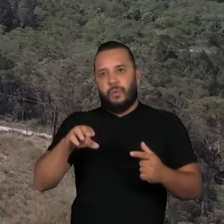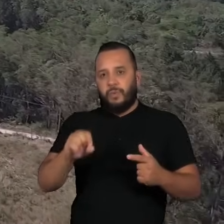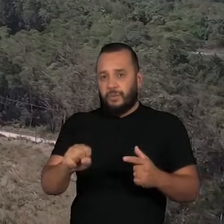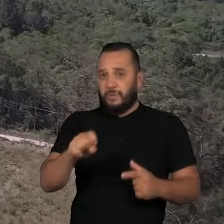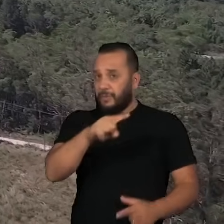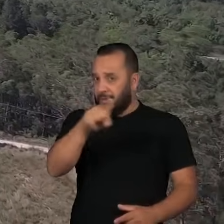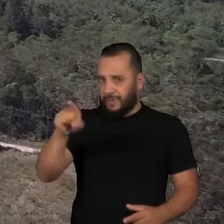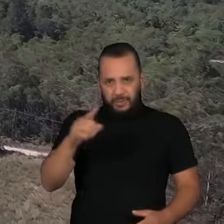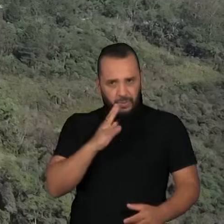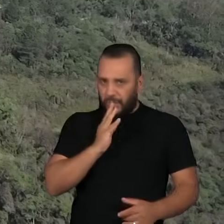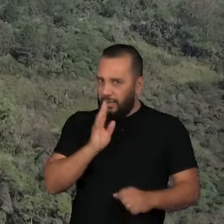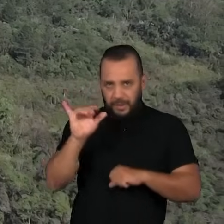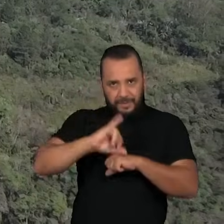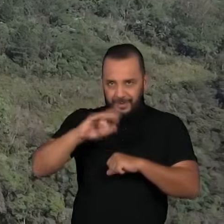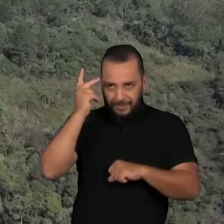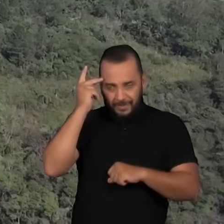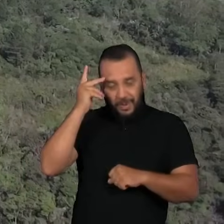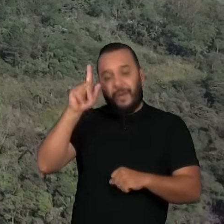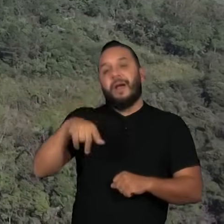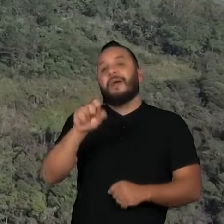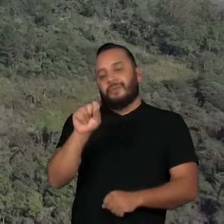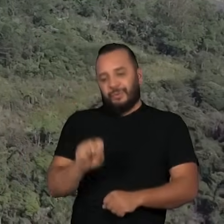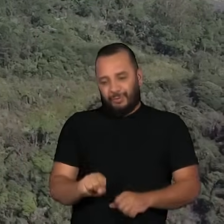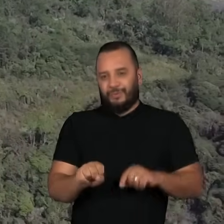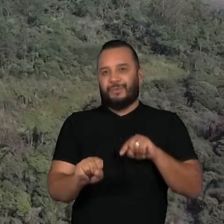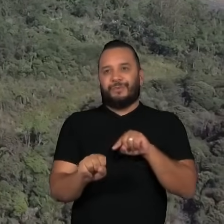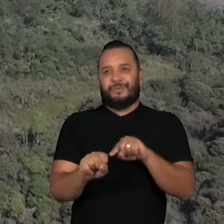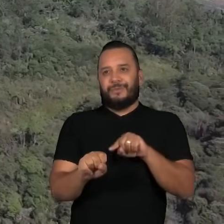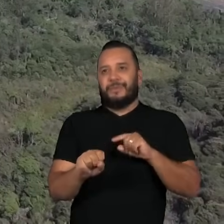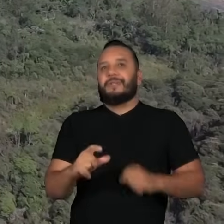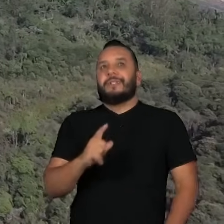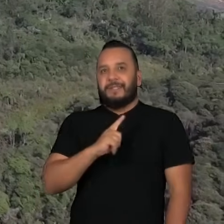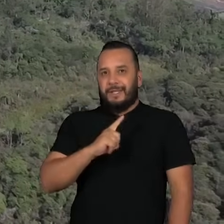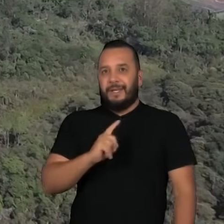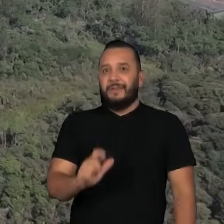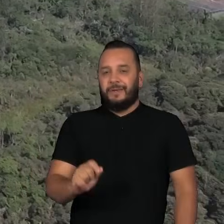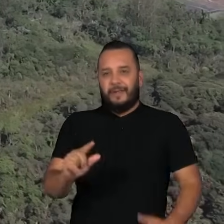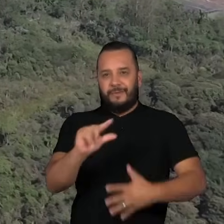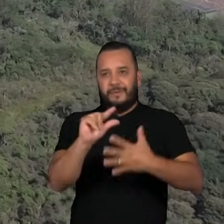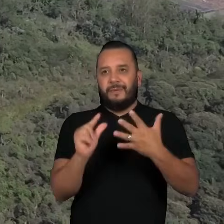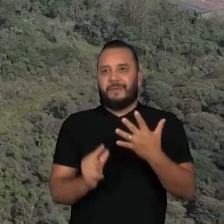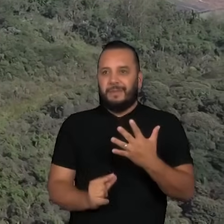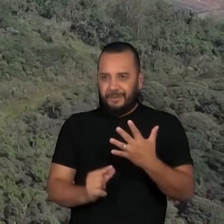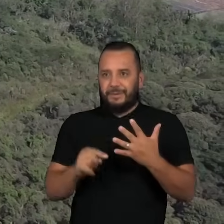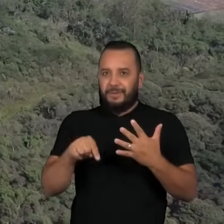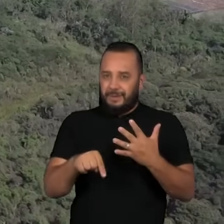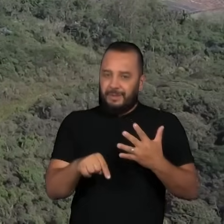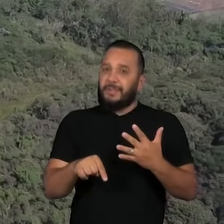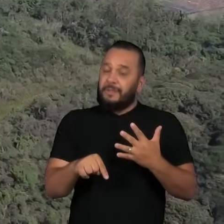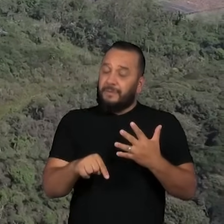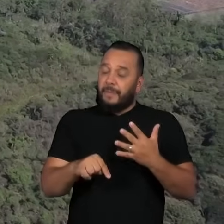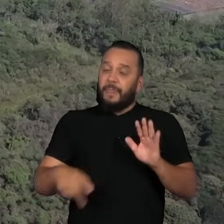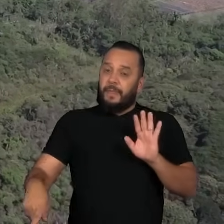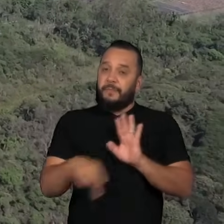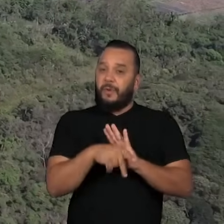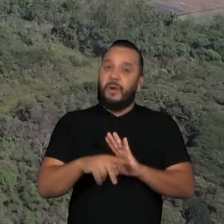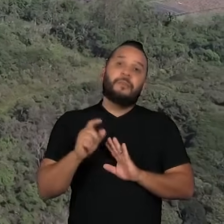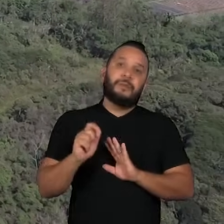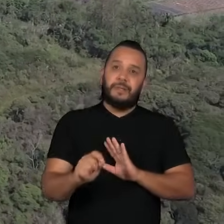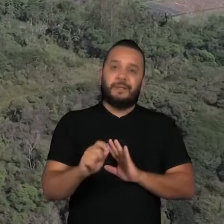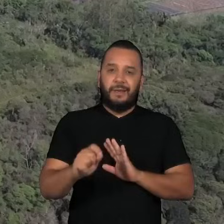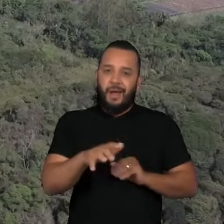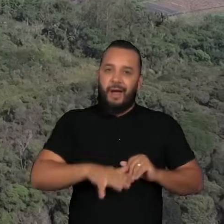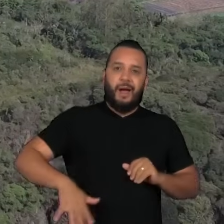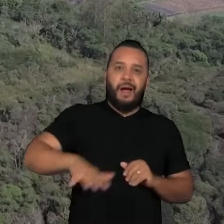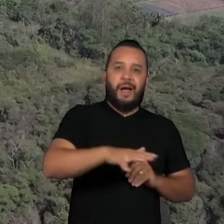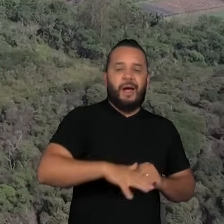a capital paulista. No extremo sul do território estão fragmentos da floresta nativa que fazem parte do Cinturão